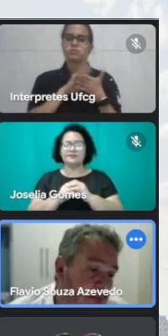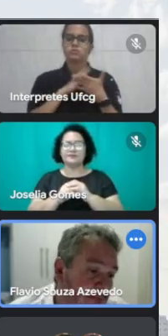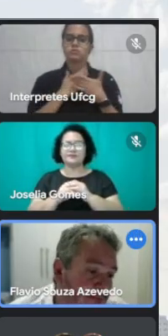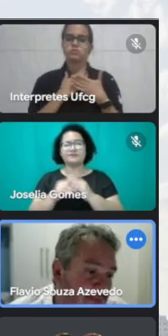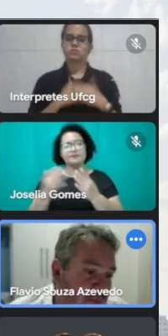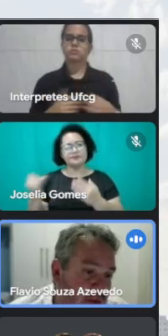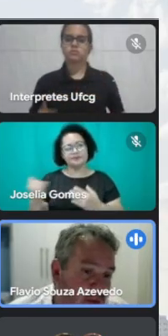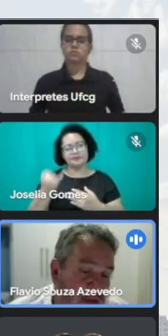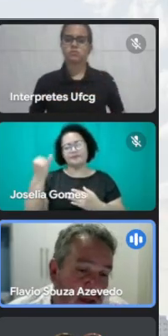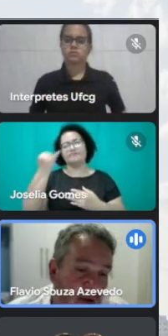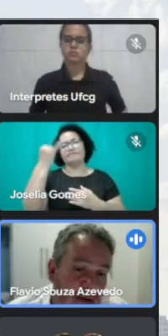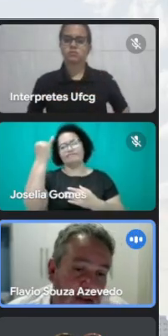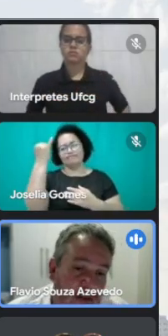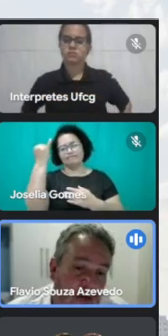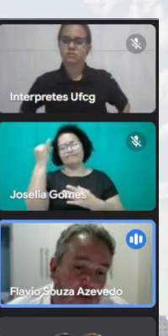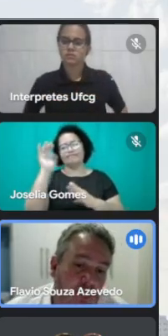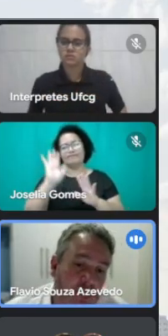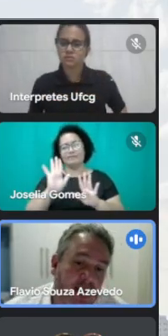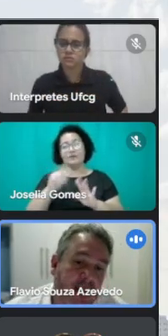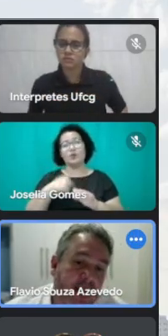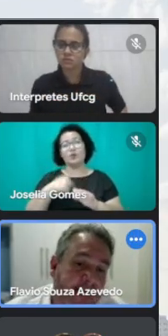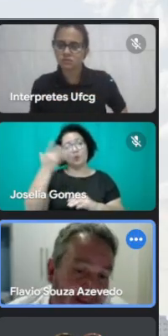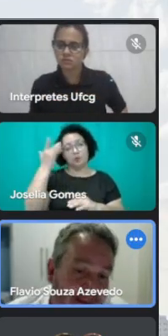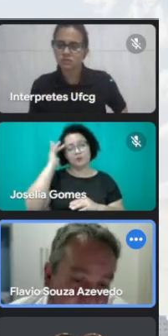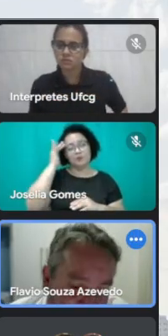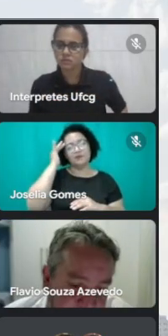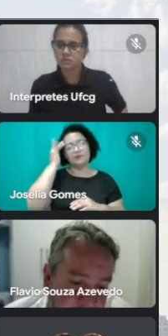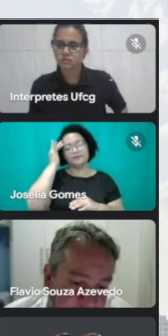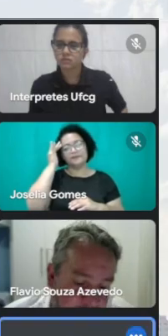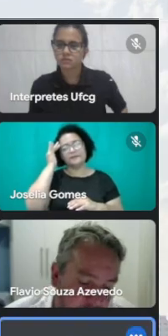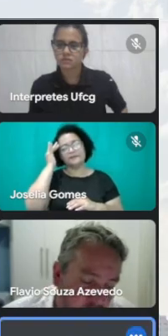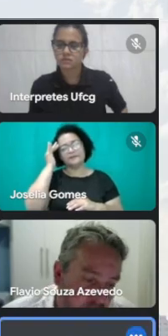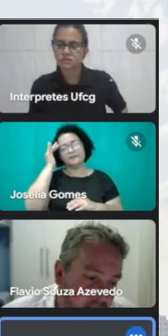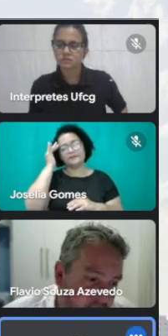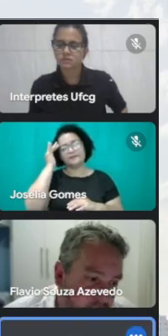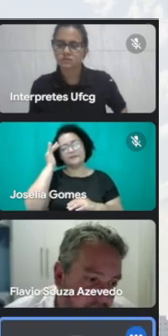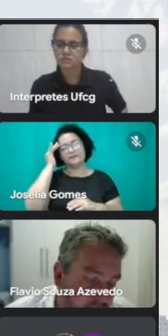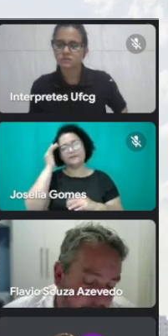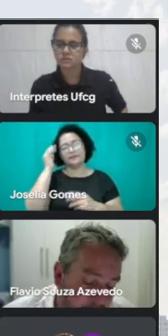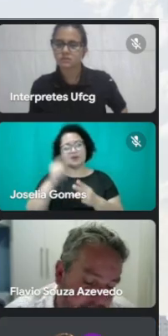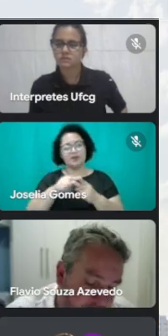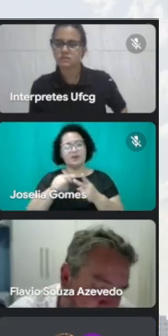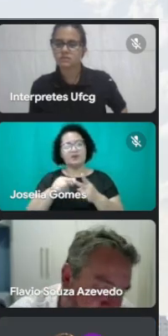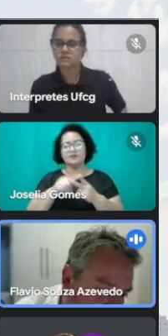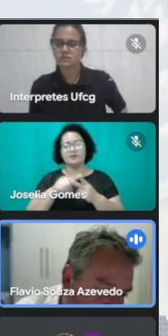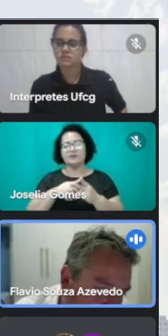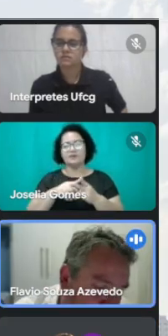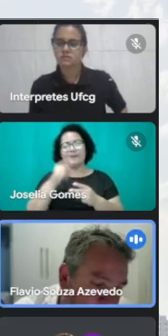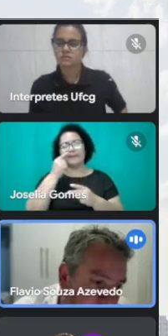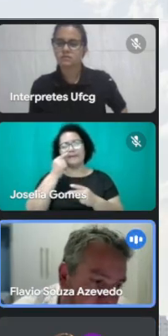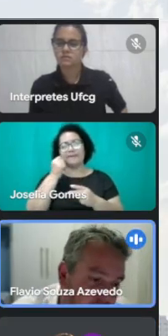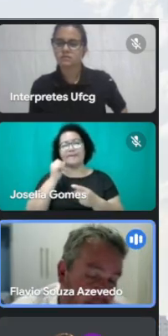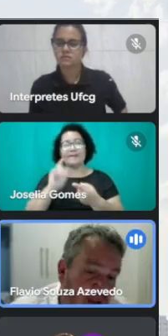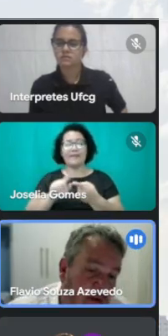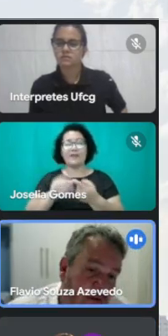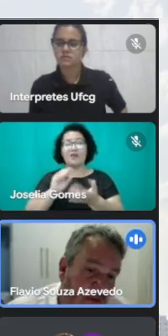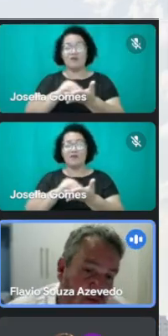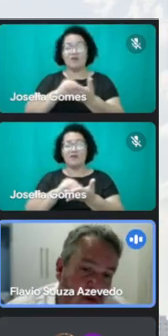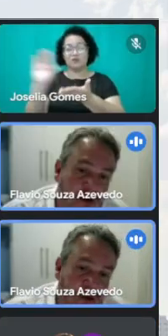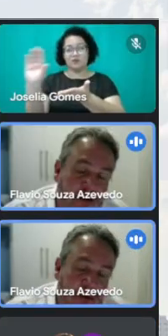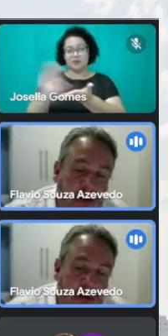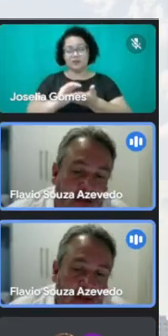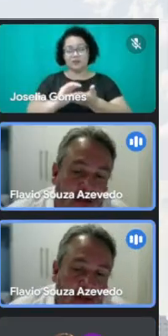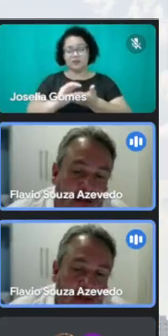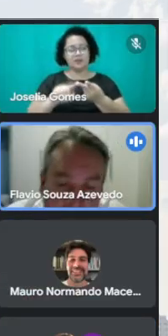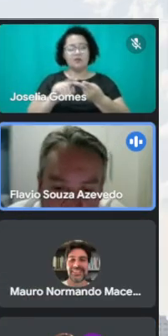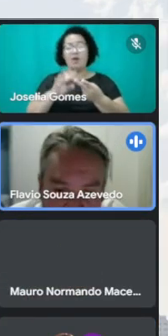importante. Então, isso aí eu acho que são as 2 questões mais fundamentais. Falta de financiamento e falta